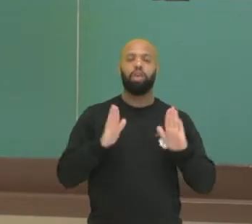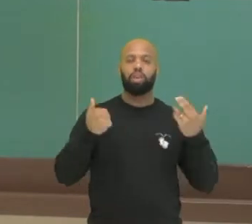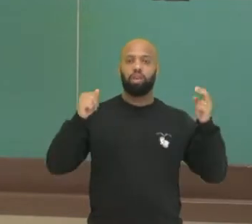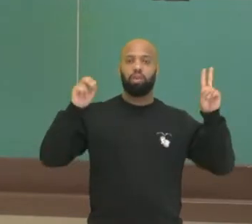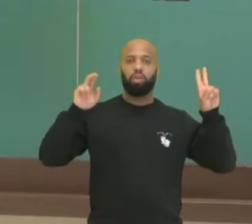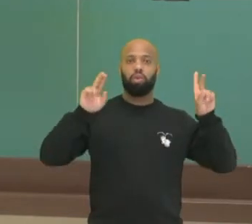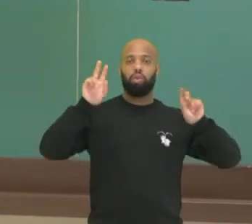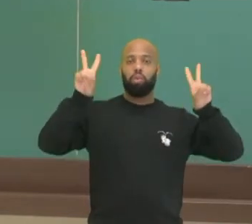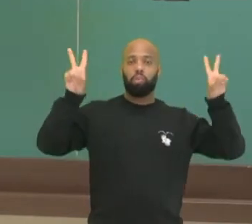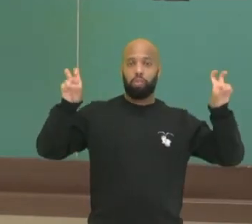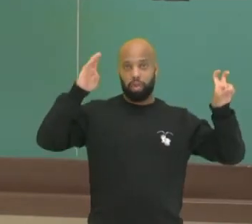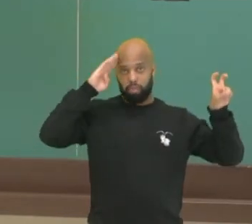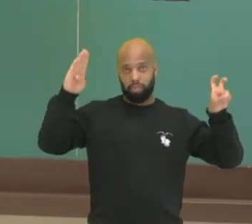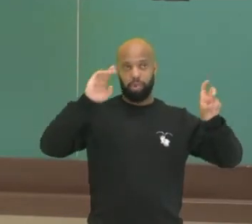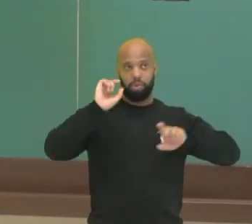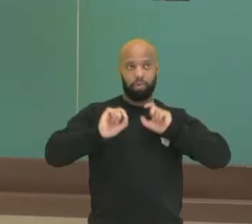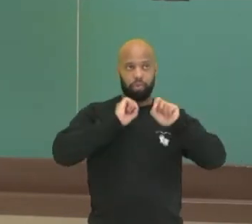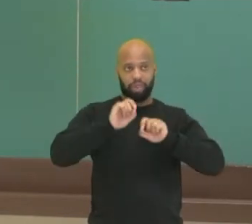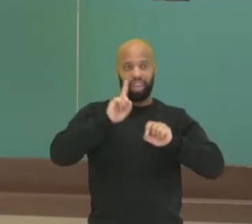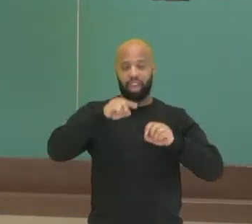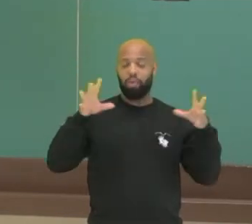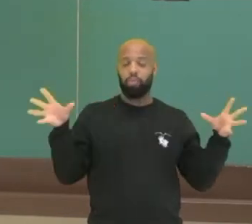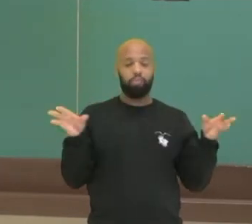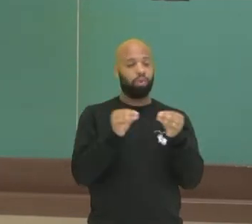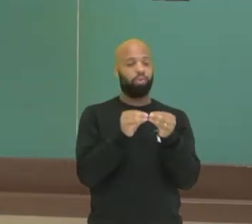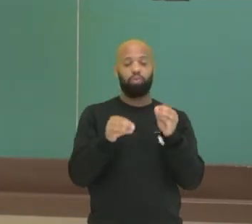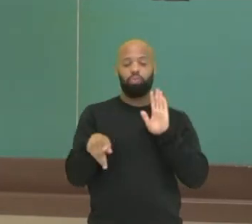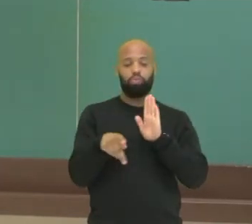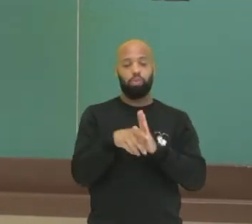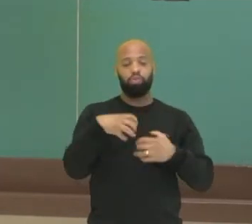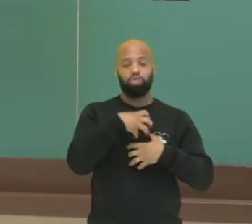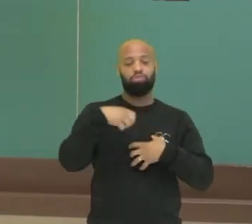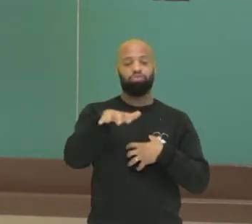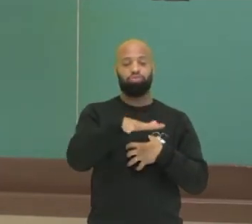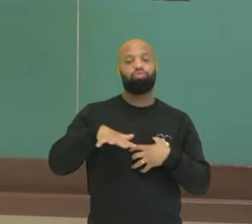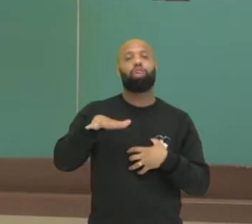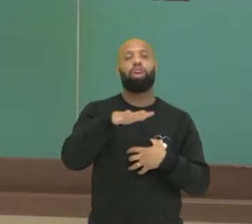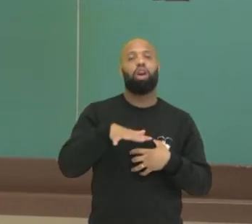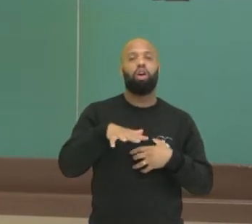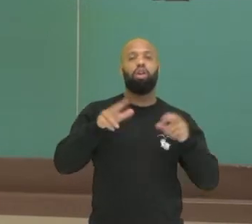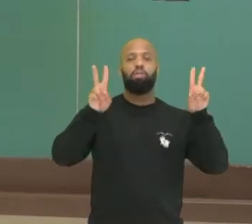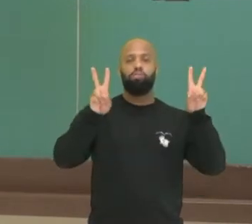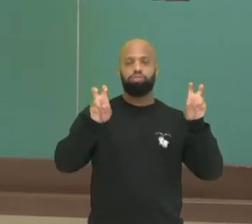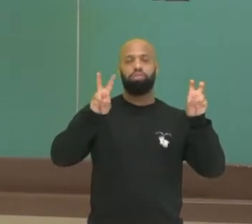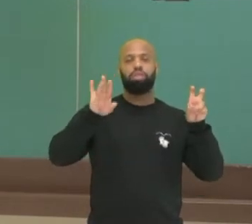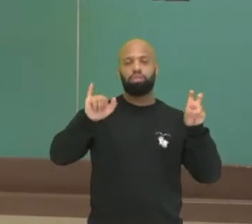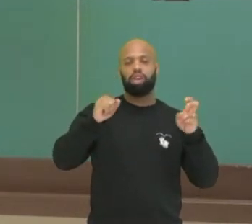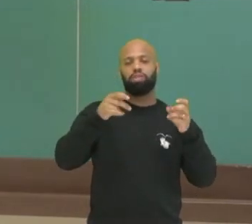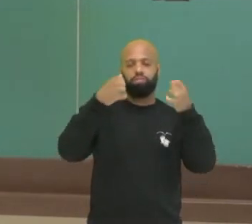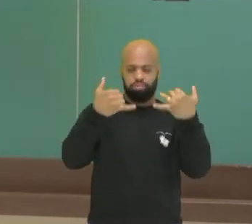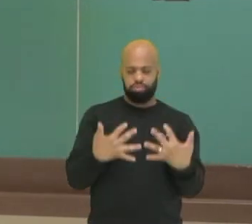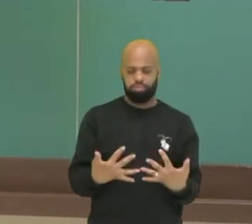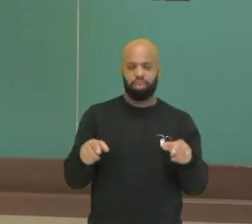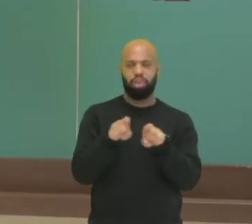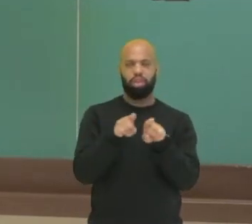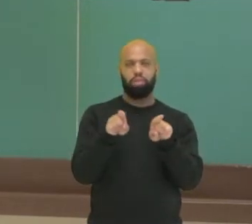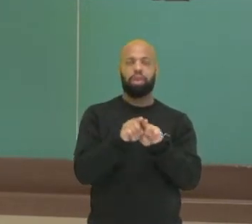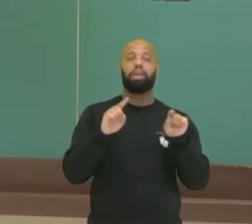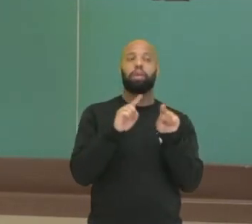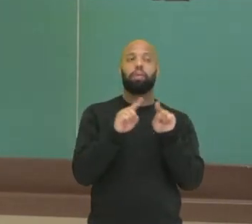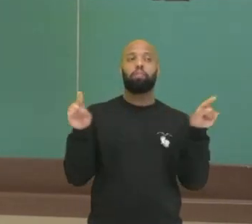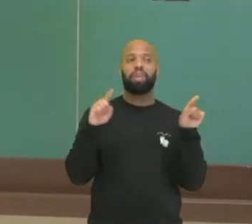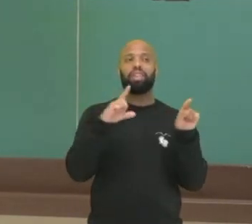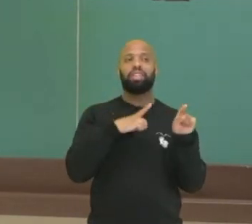manchete ela é um resumo, uma síntese mais genérica do assunto que será tratado, e já